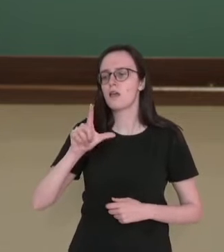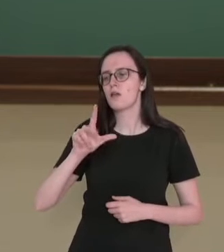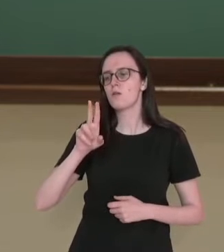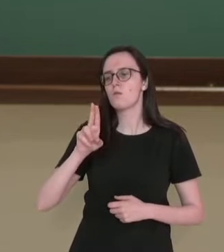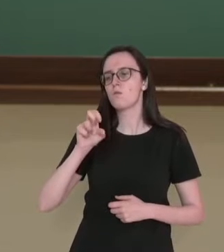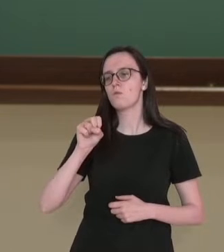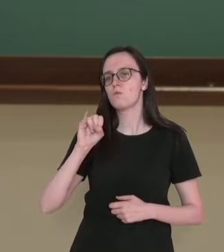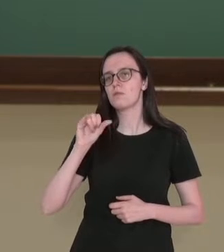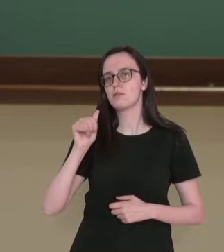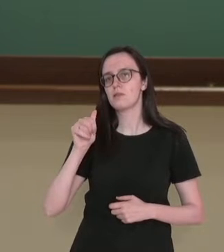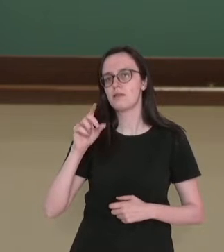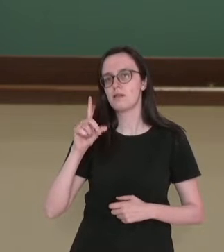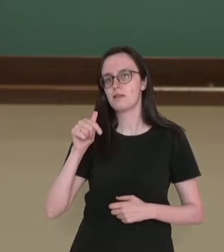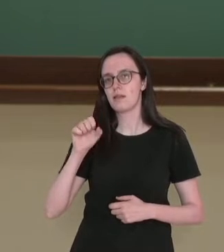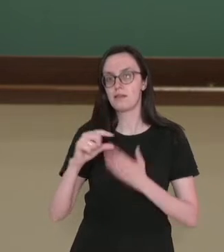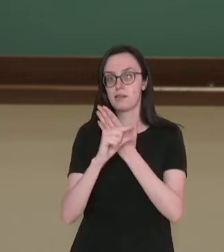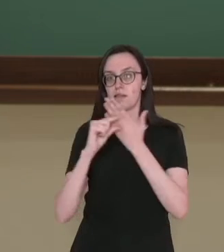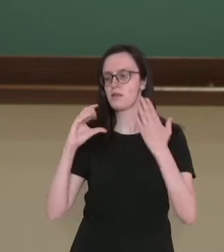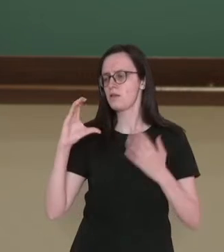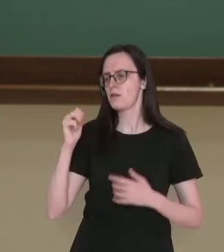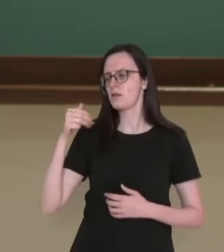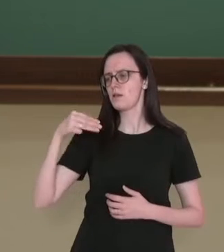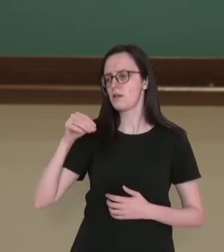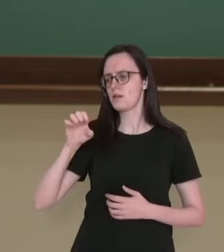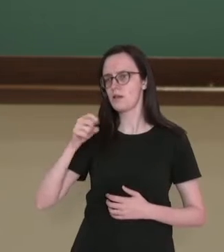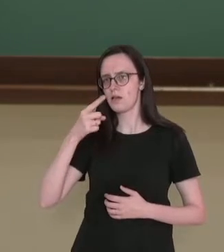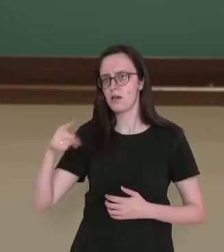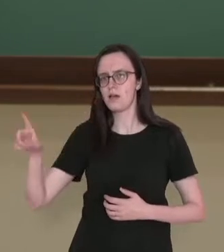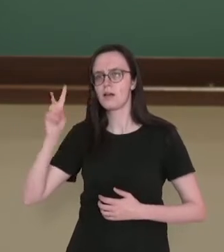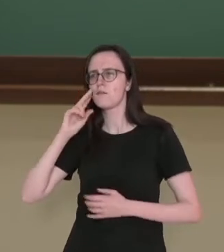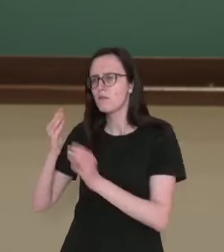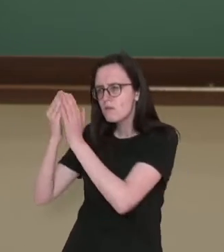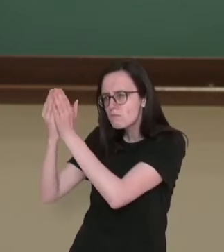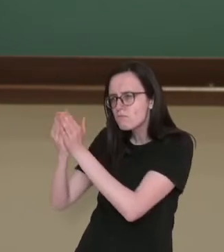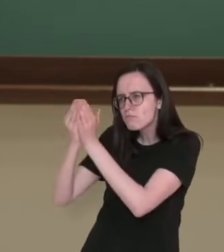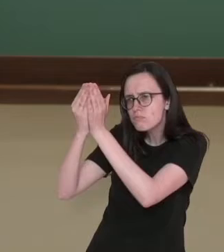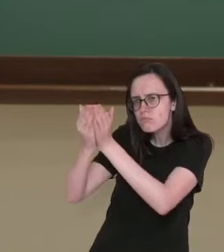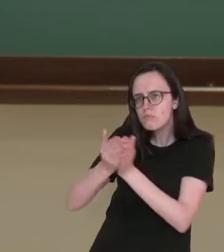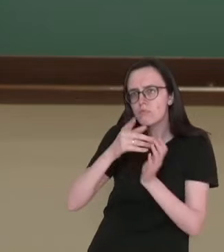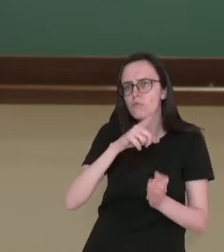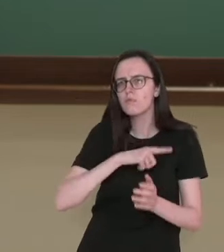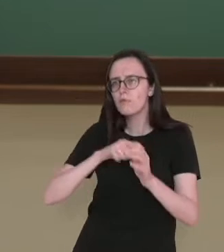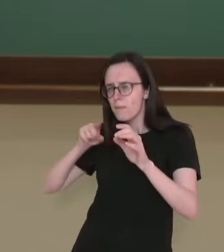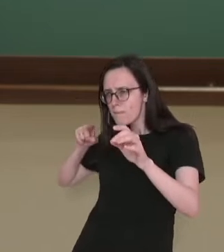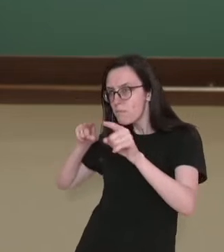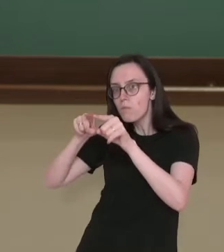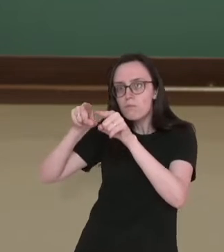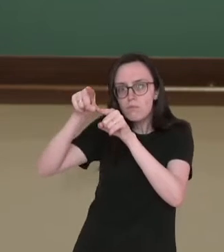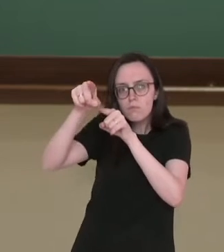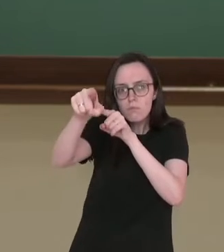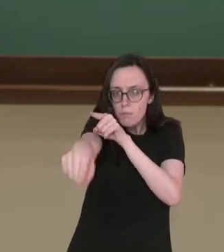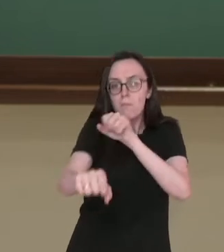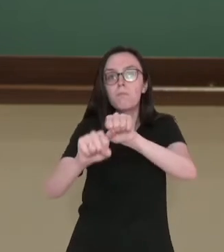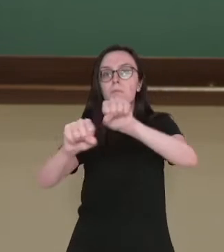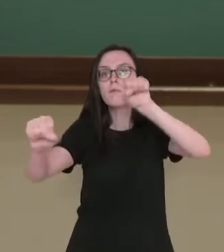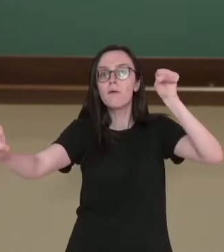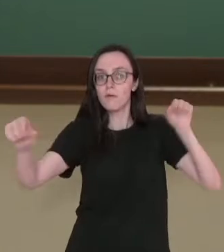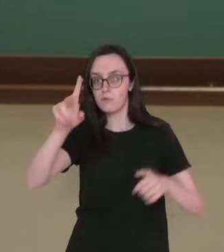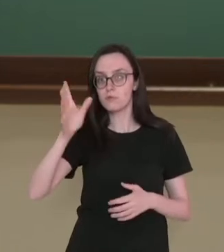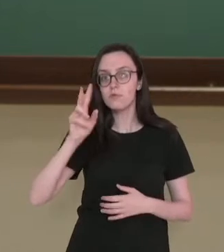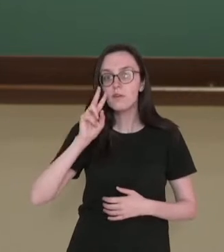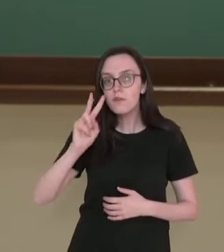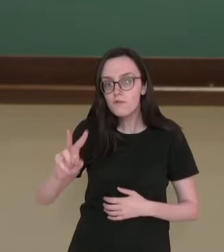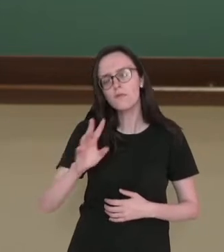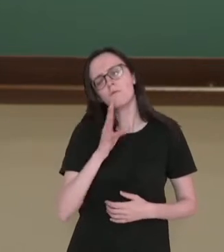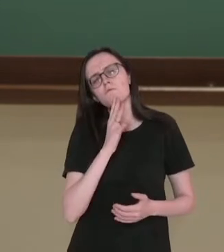de Camões. As armas e os barões assinalados que partiram, né? Você já deve ter ouvido